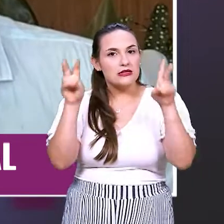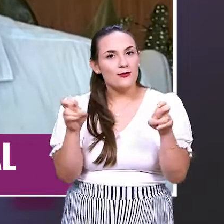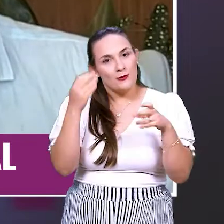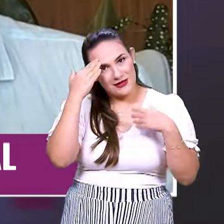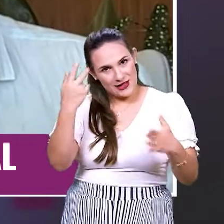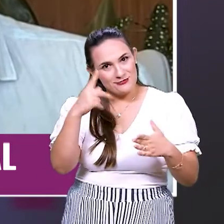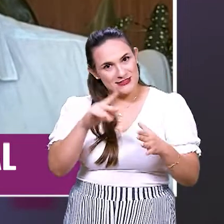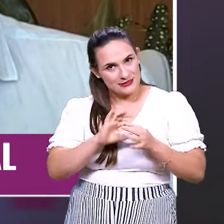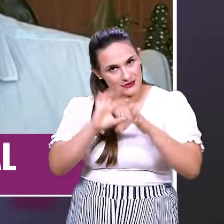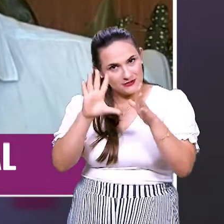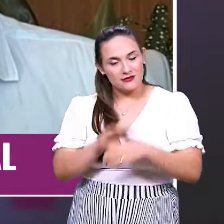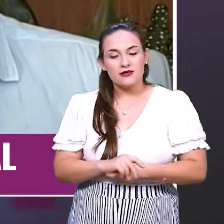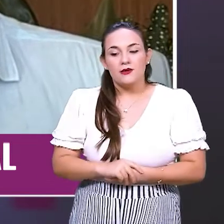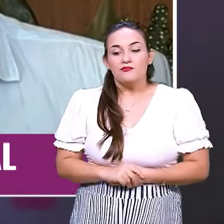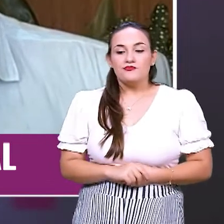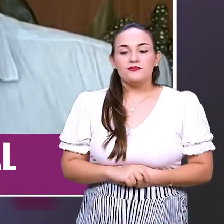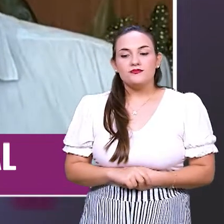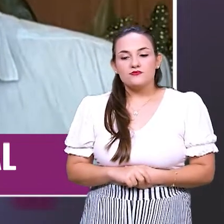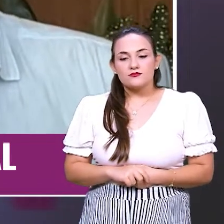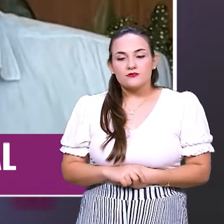sua disponibilidade.